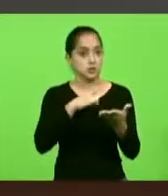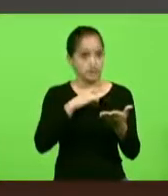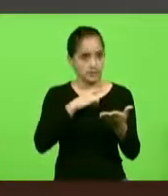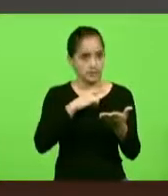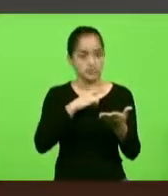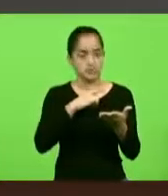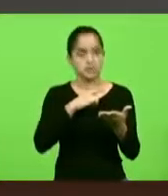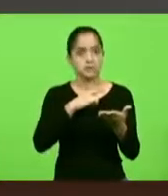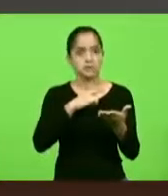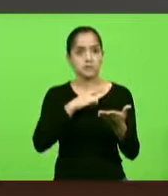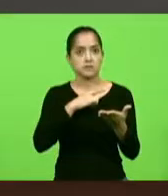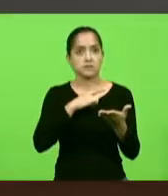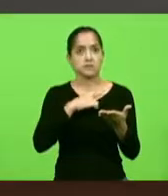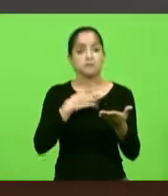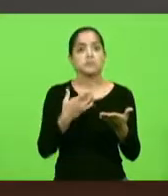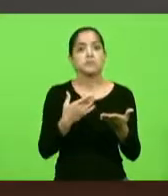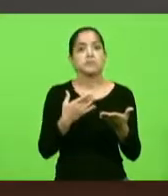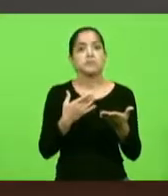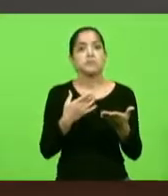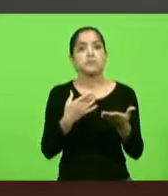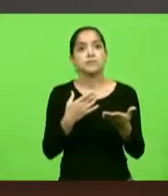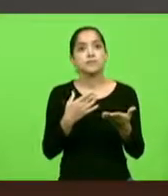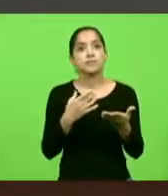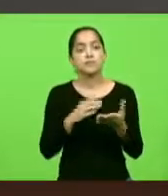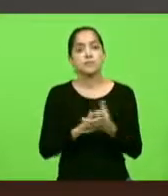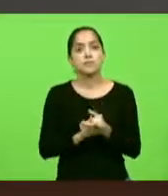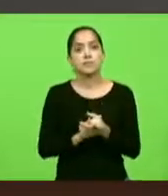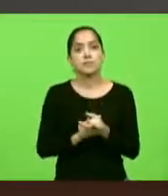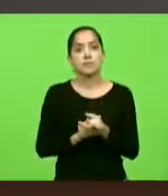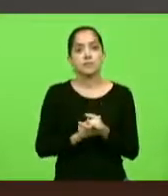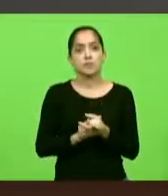e que estivéssemos numa posição